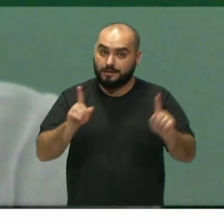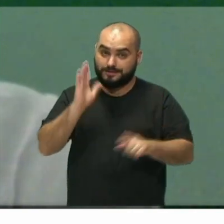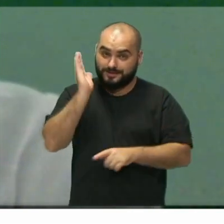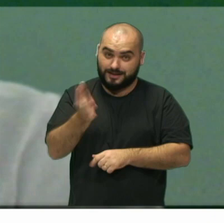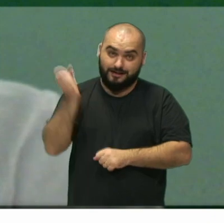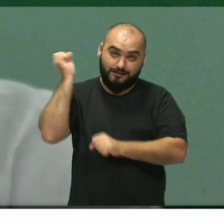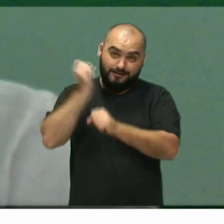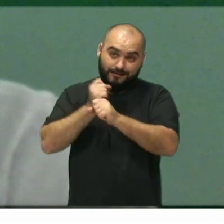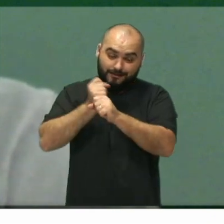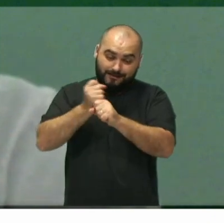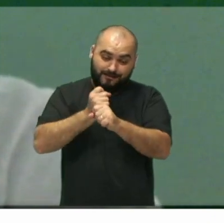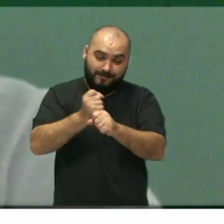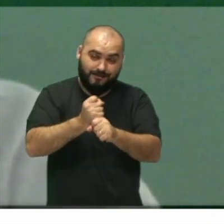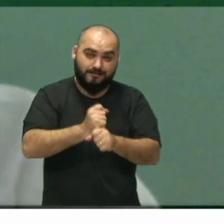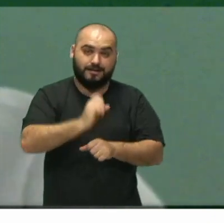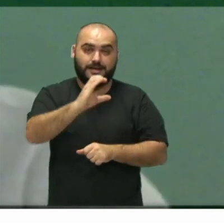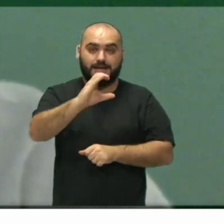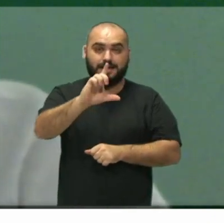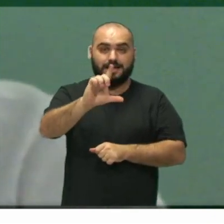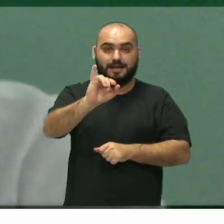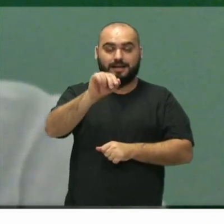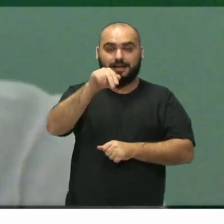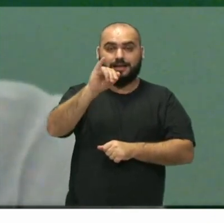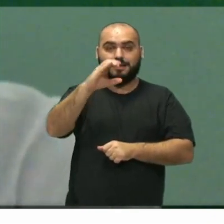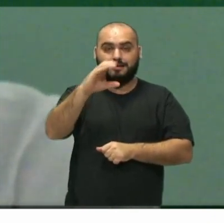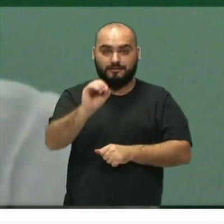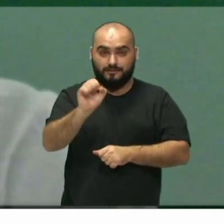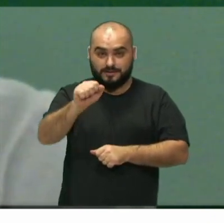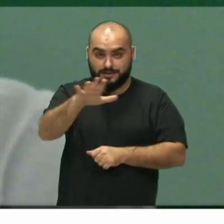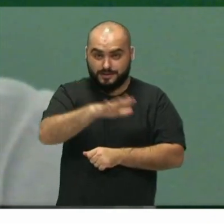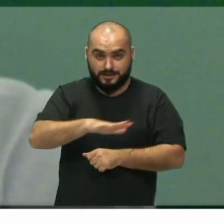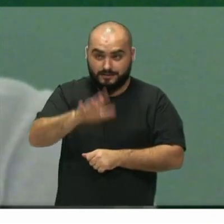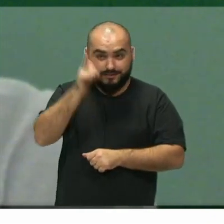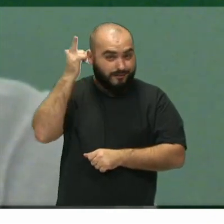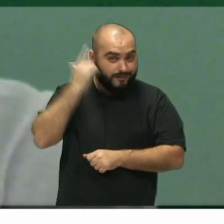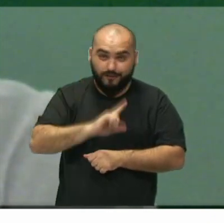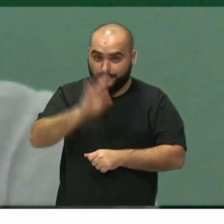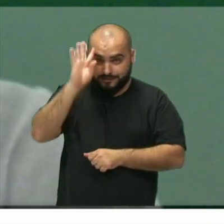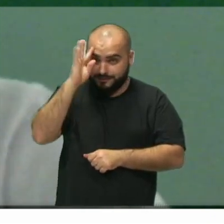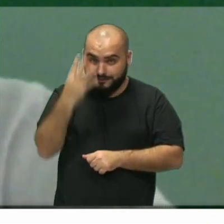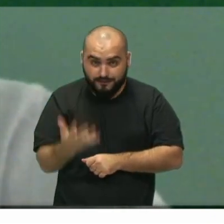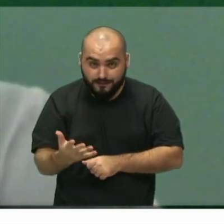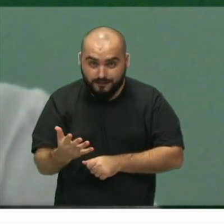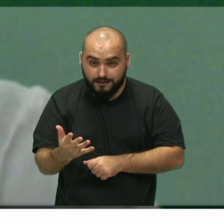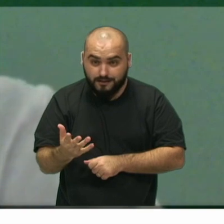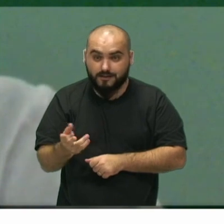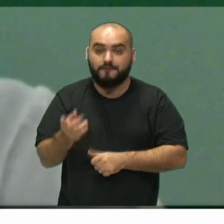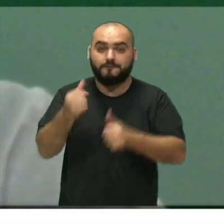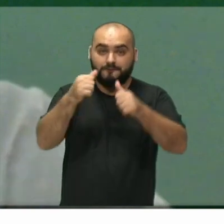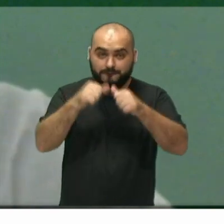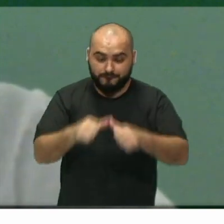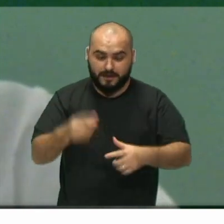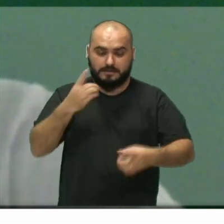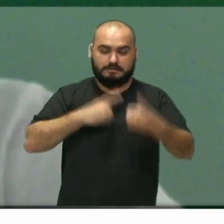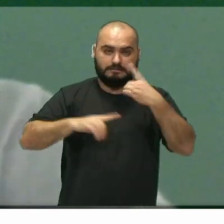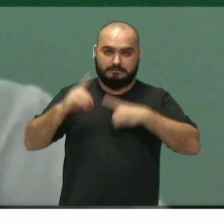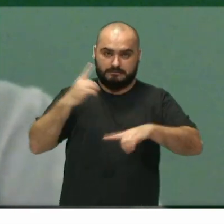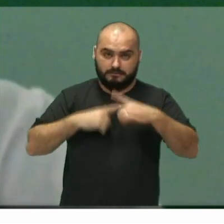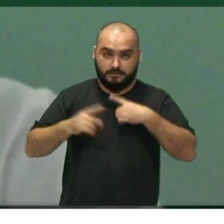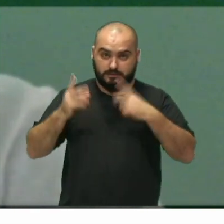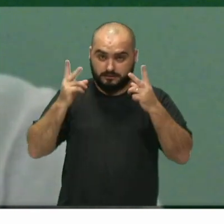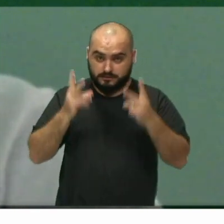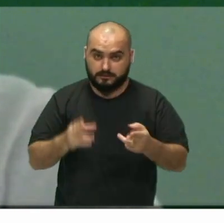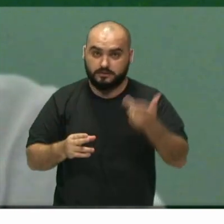anos consultando com vários clínicos gerais e eu não estou conseguindo resolver a situação, eu continuo com sintomas depressivos, continuo